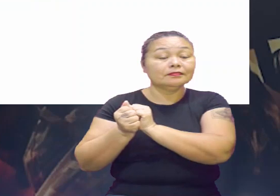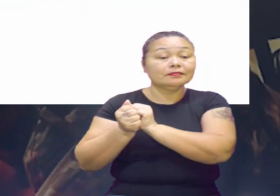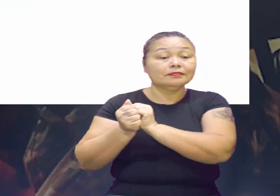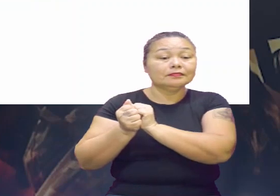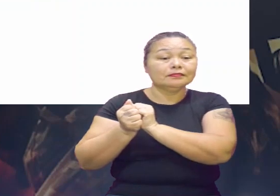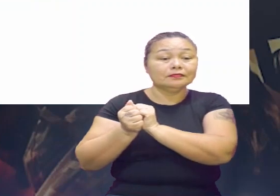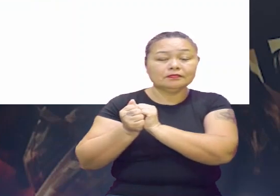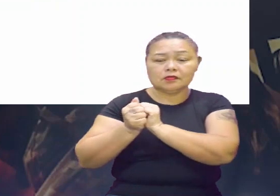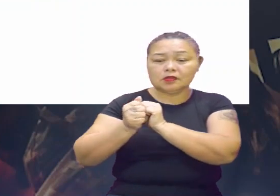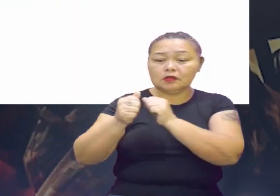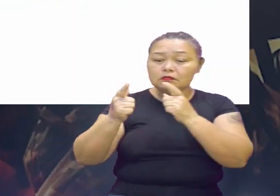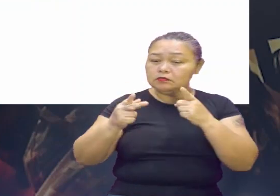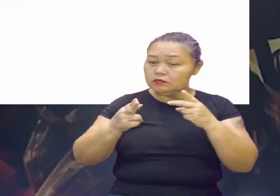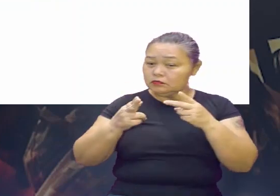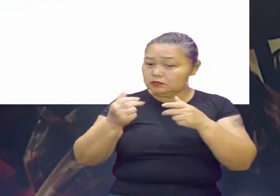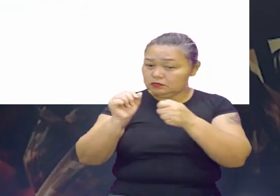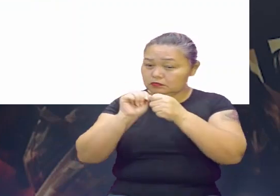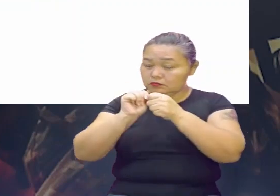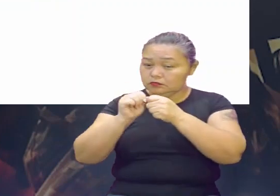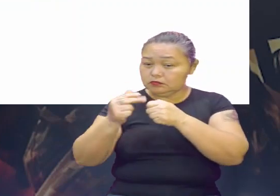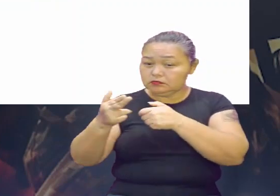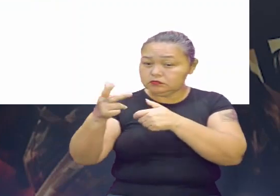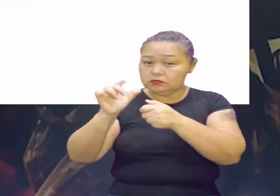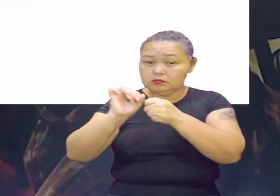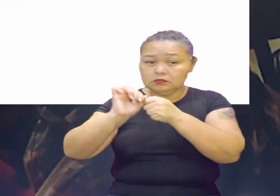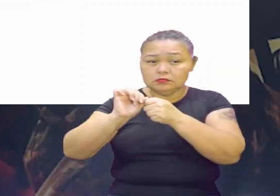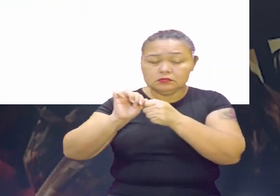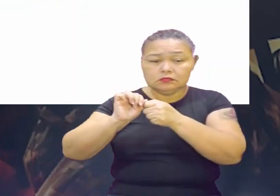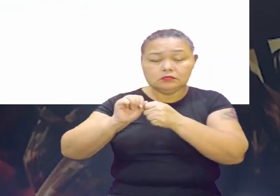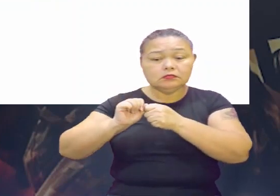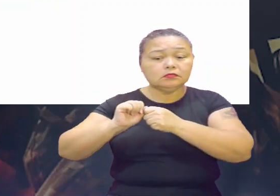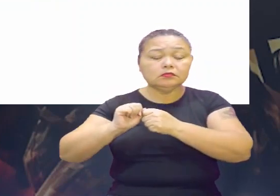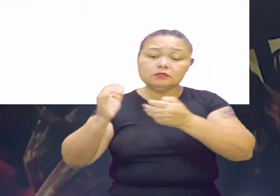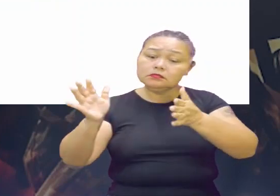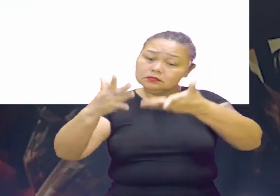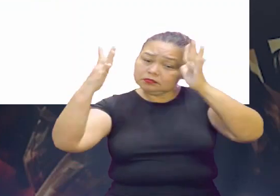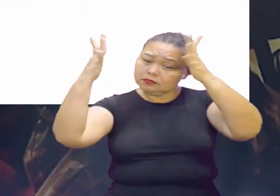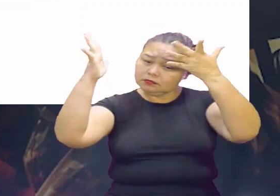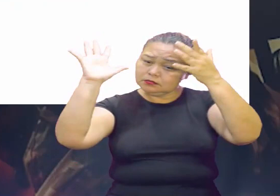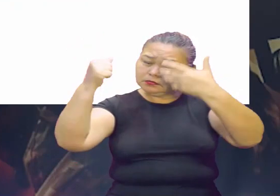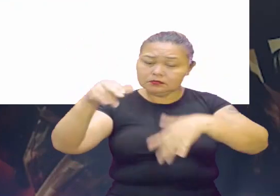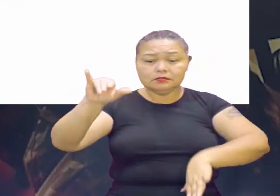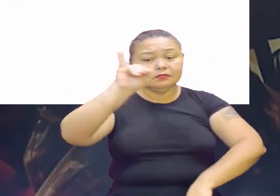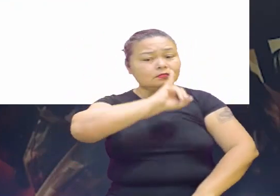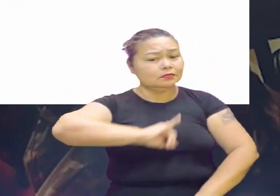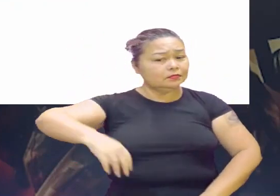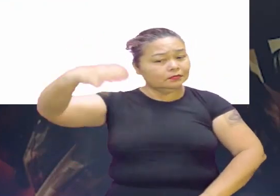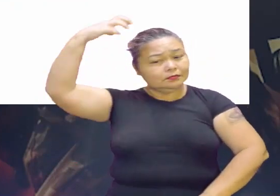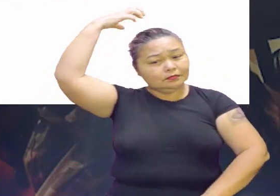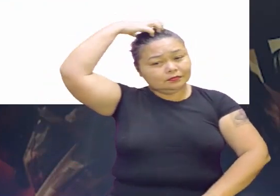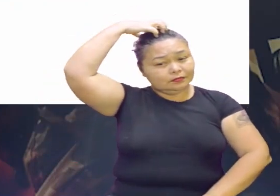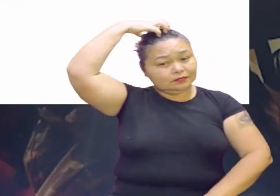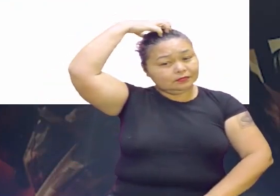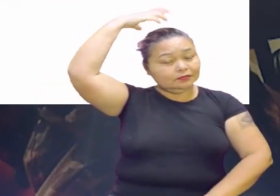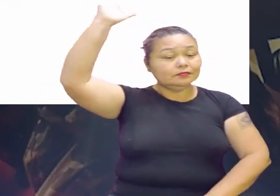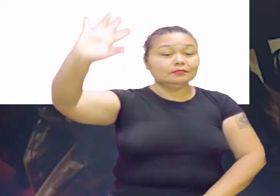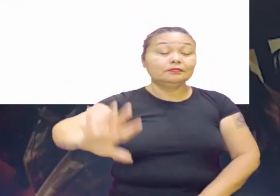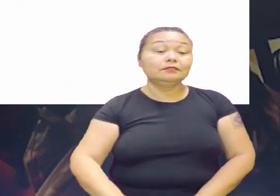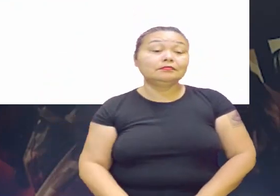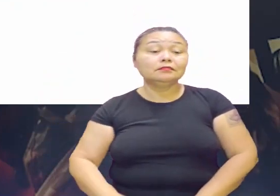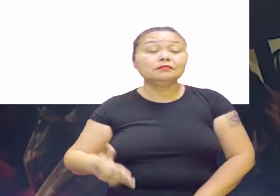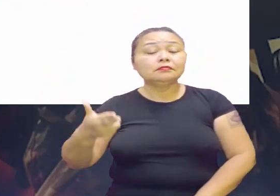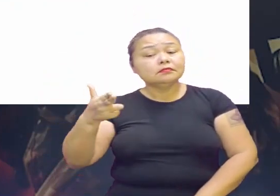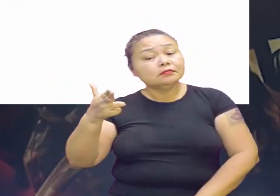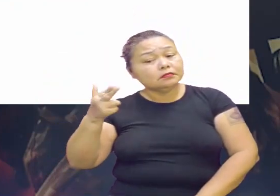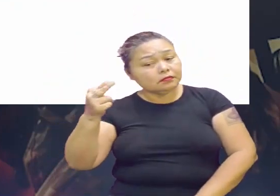primeiro tiro, bum! Eles gritavam, viva o imperador! Viva! Outra